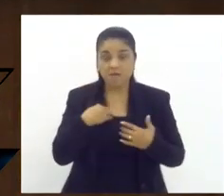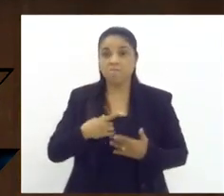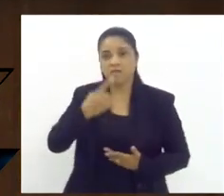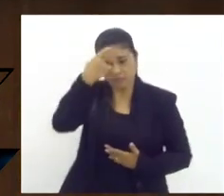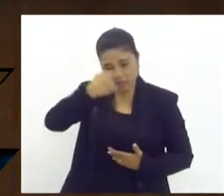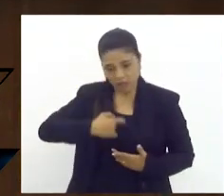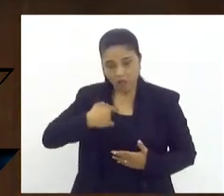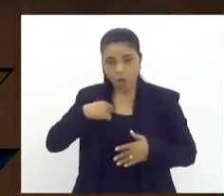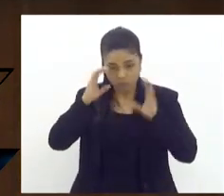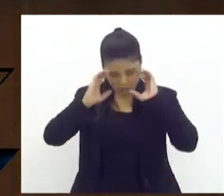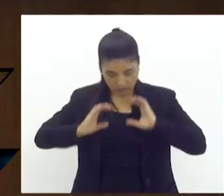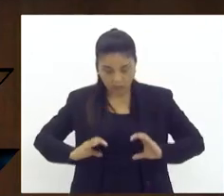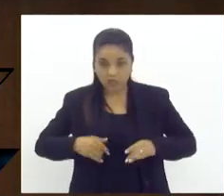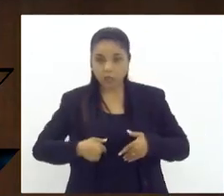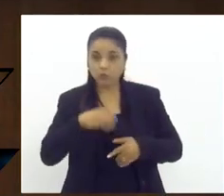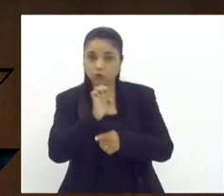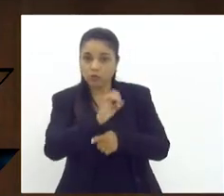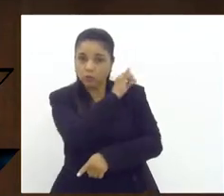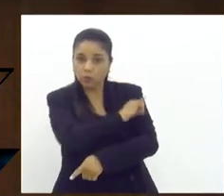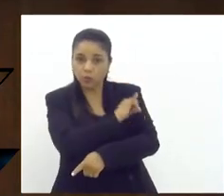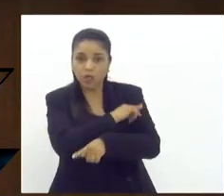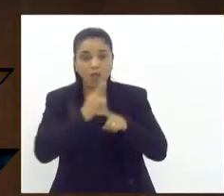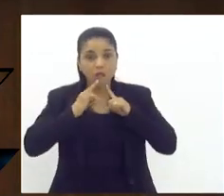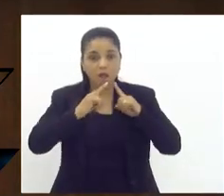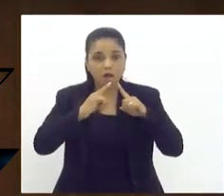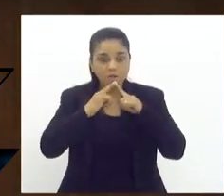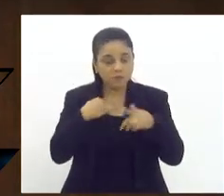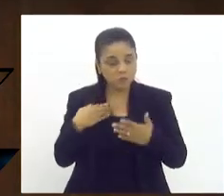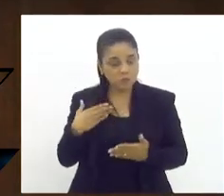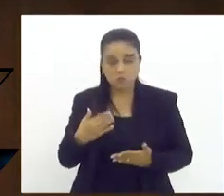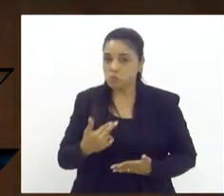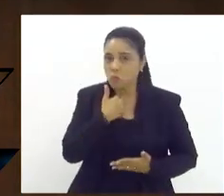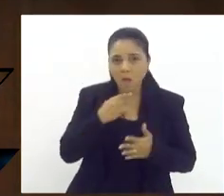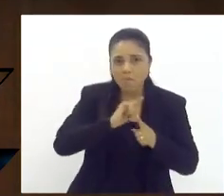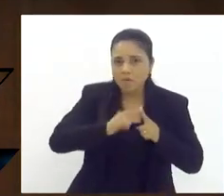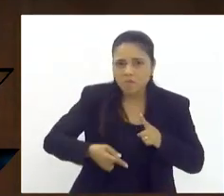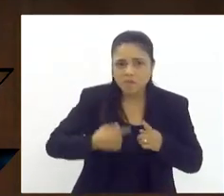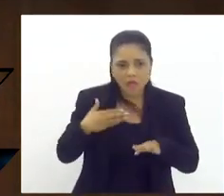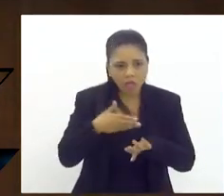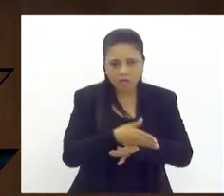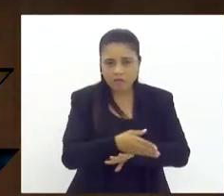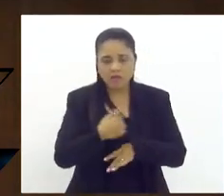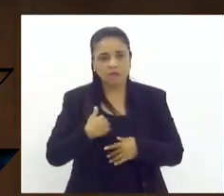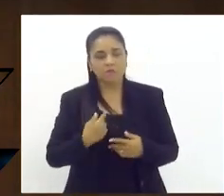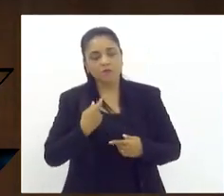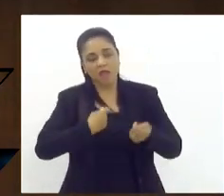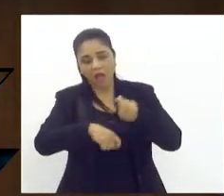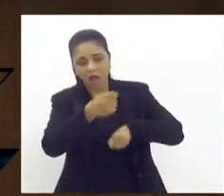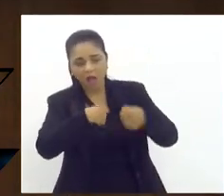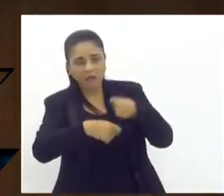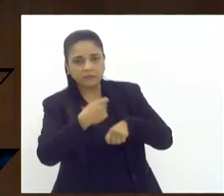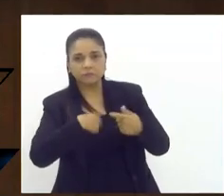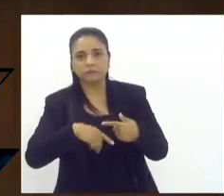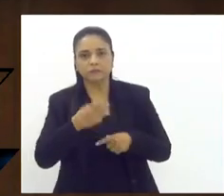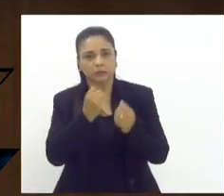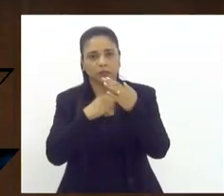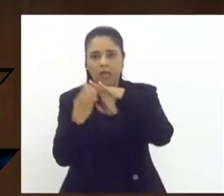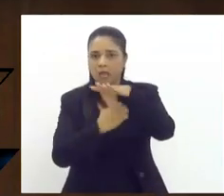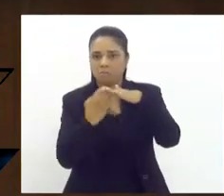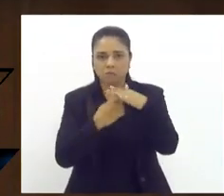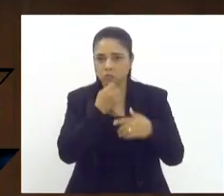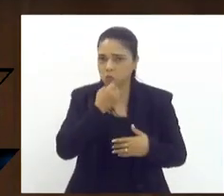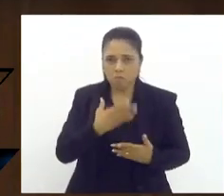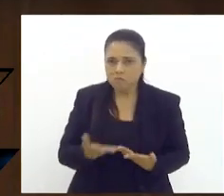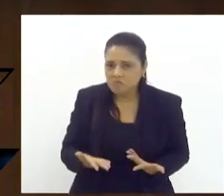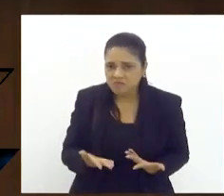dos transportes públicos que quer fazer uma reclamação e impedido uma empatia inoperança de uma agência e falei bem claro lá